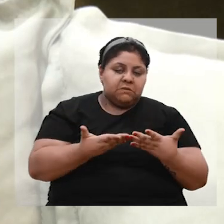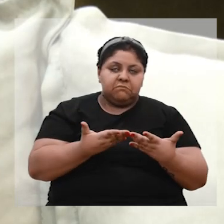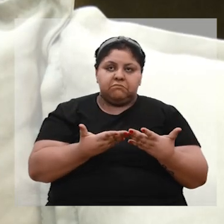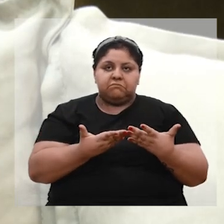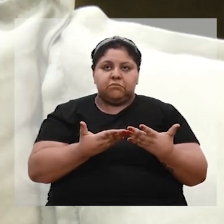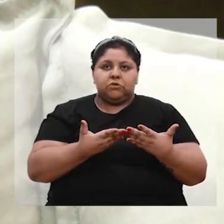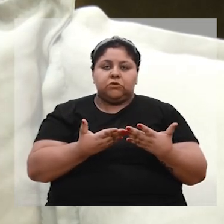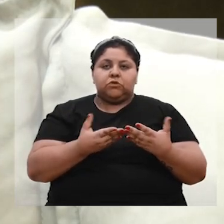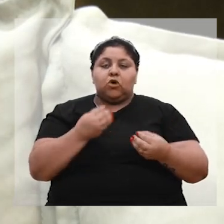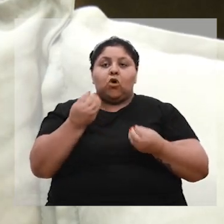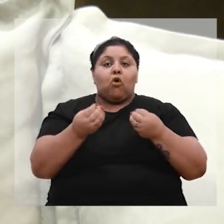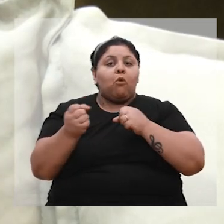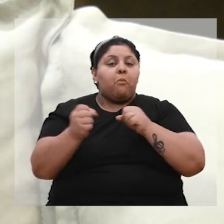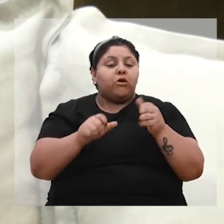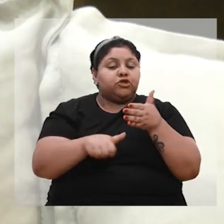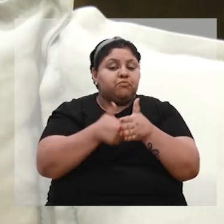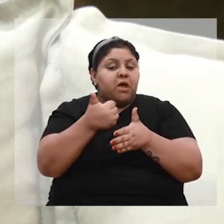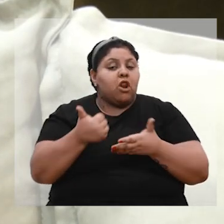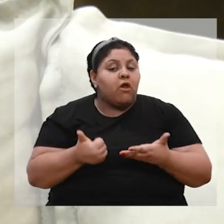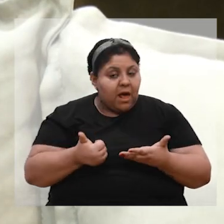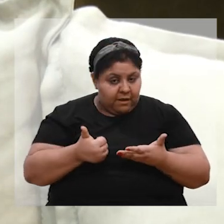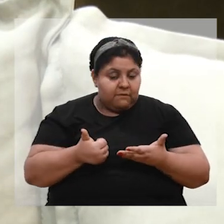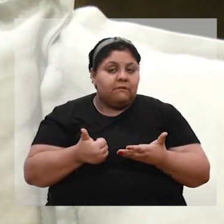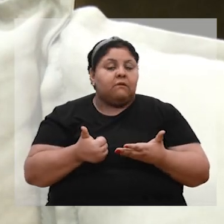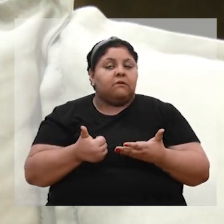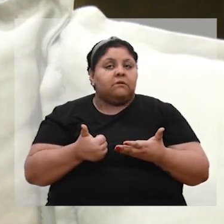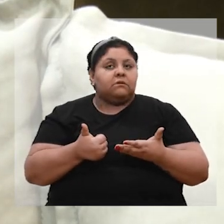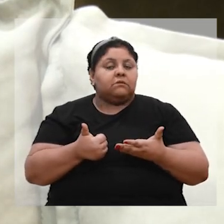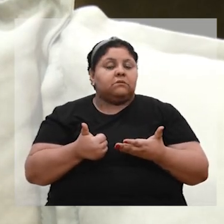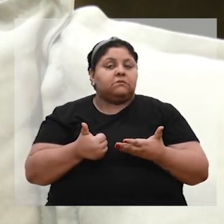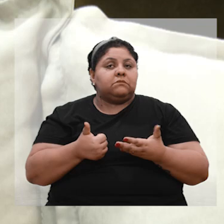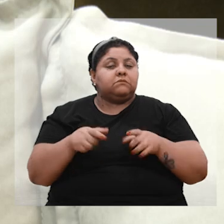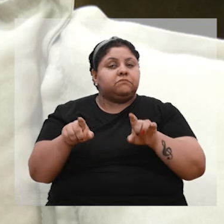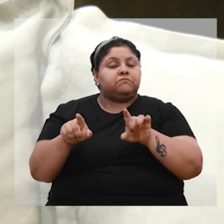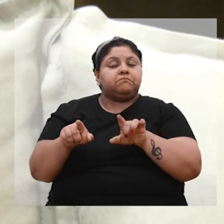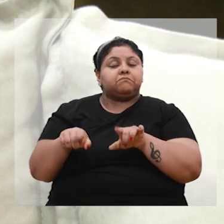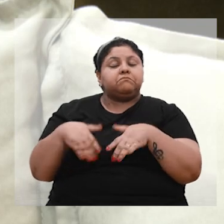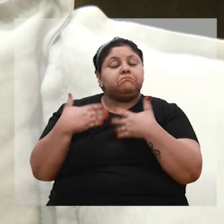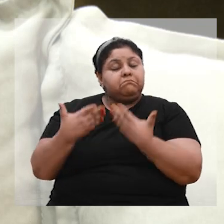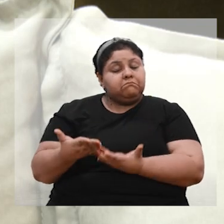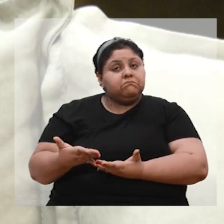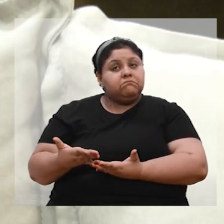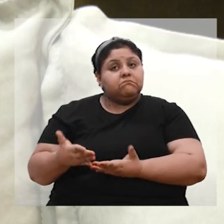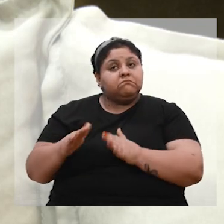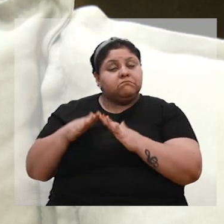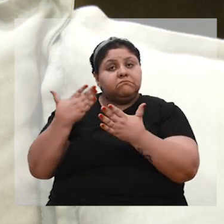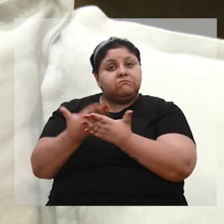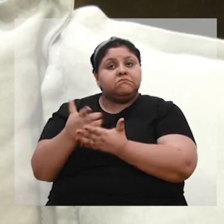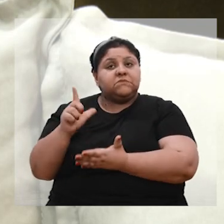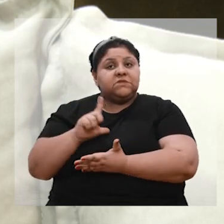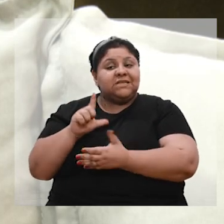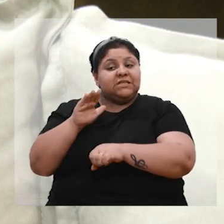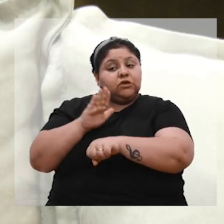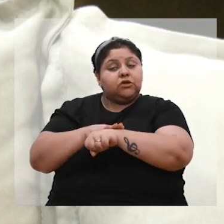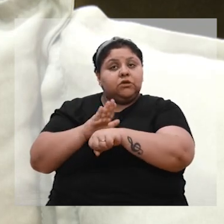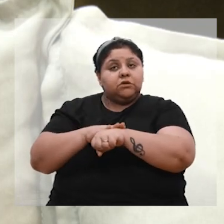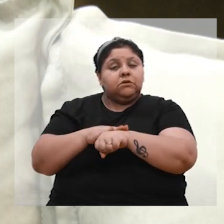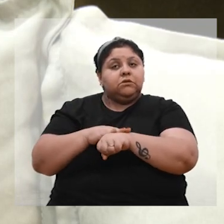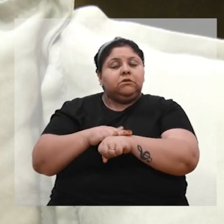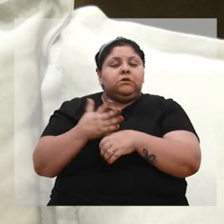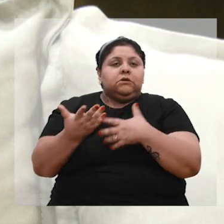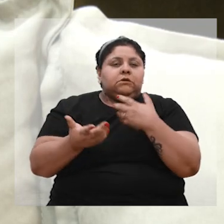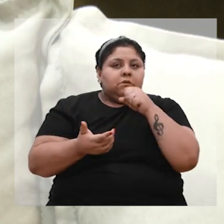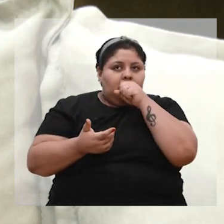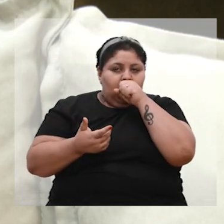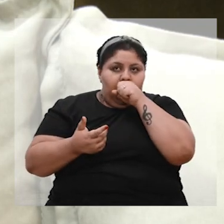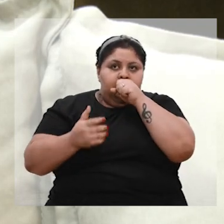como é que está, como que a gente pode fazer para melhorar. Então, a escola tem esses momentos que